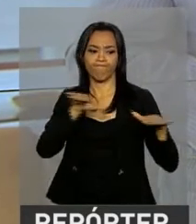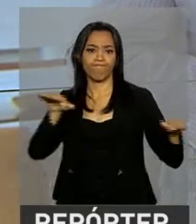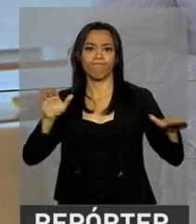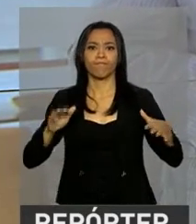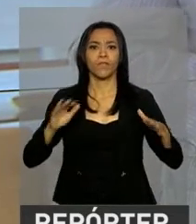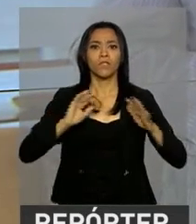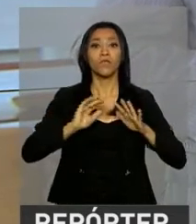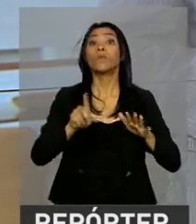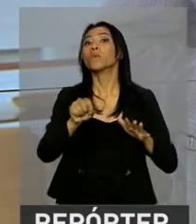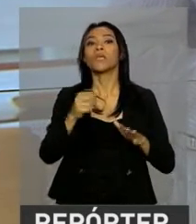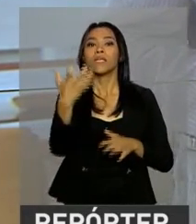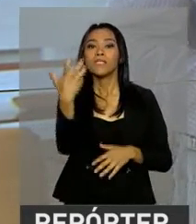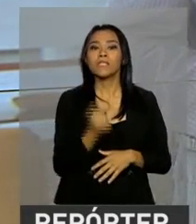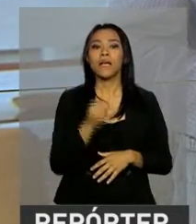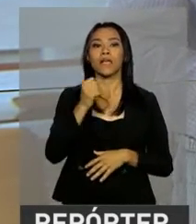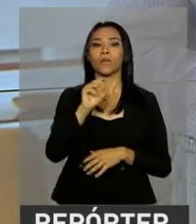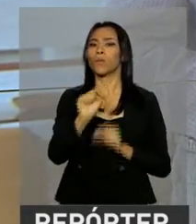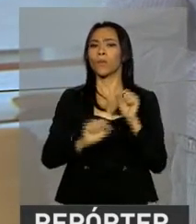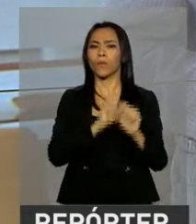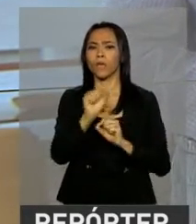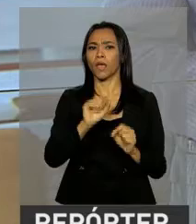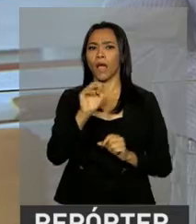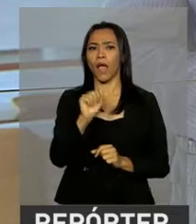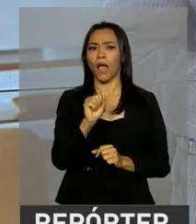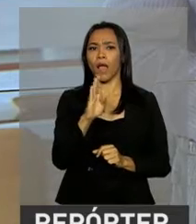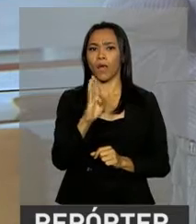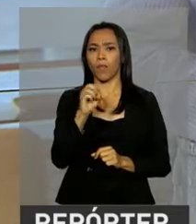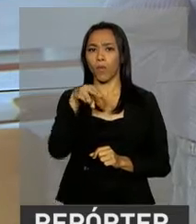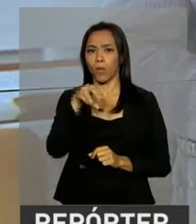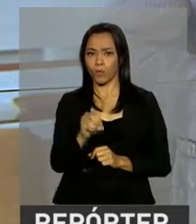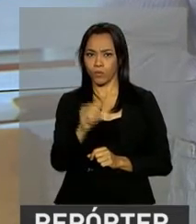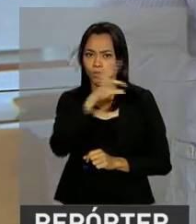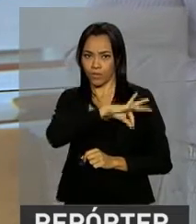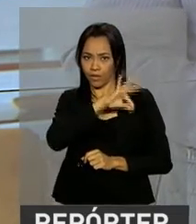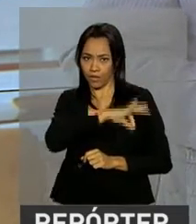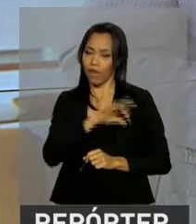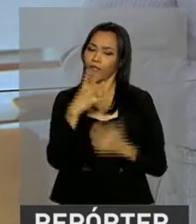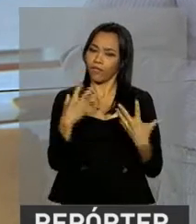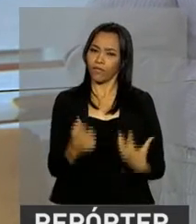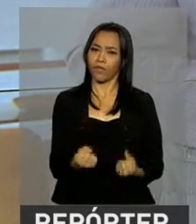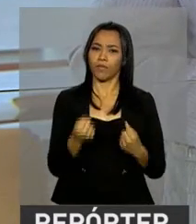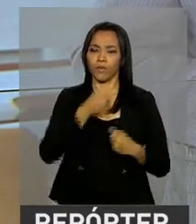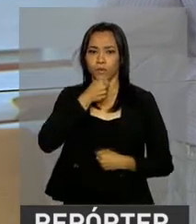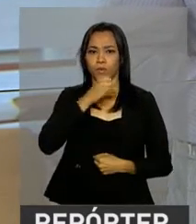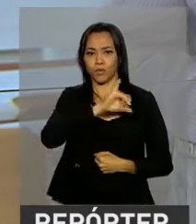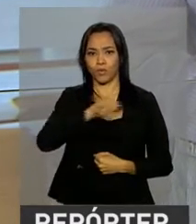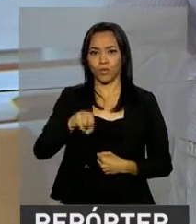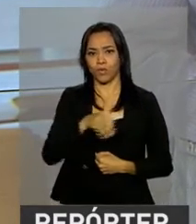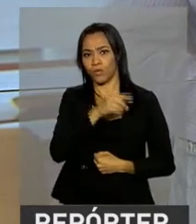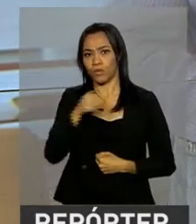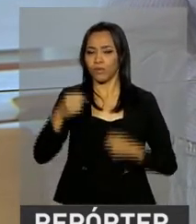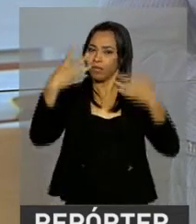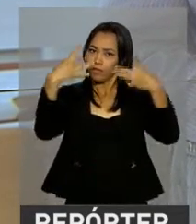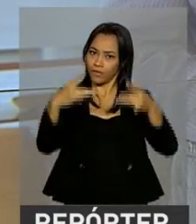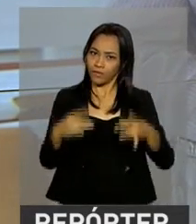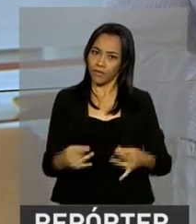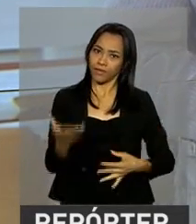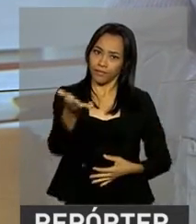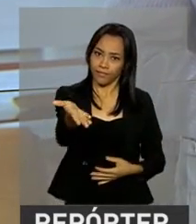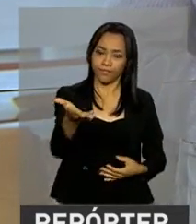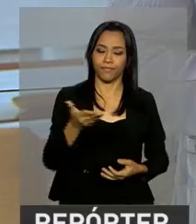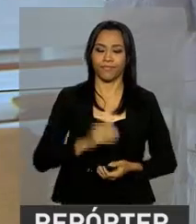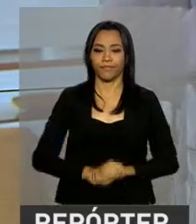saquem o abono salarial vamos sentar conversar com o repórter joão pedro neto que tem as informações pra gente ao vivo o joão